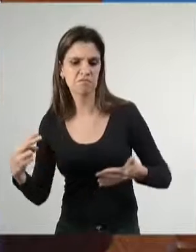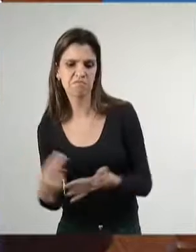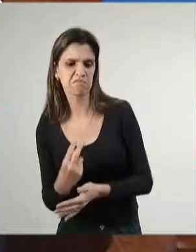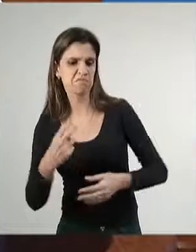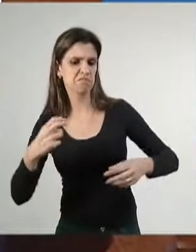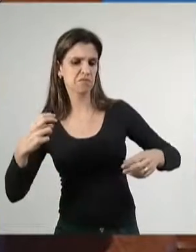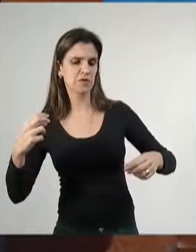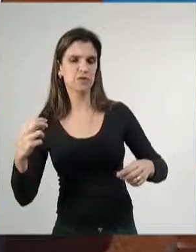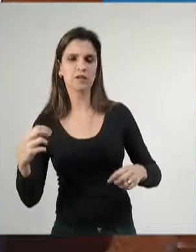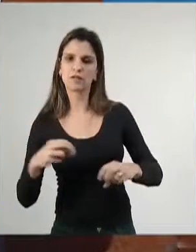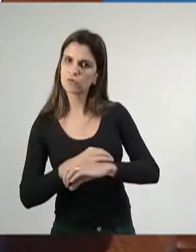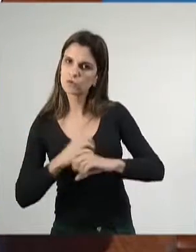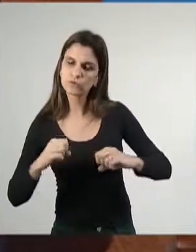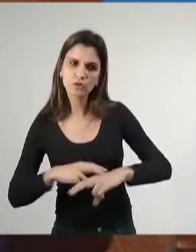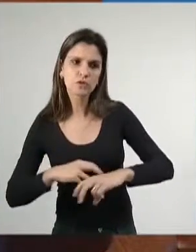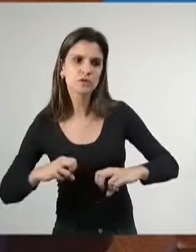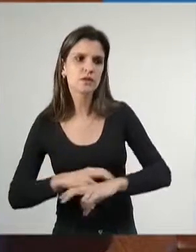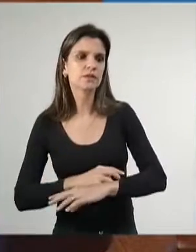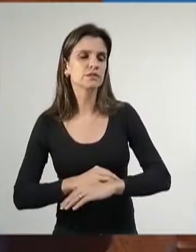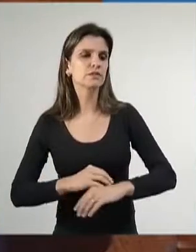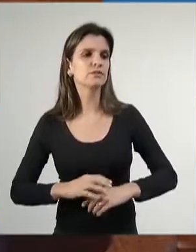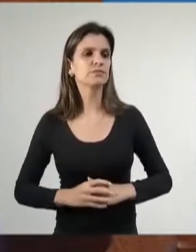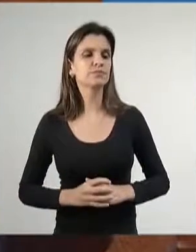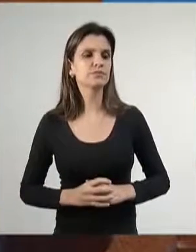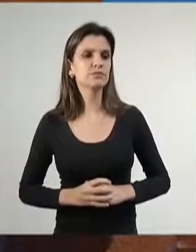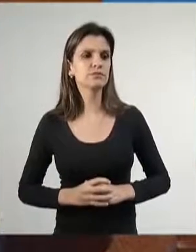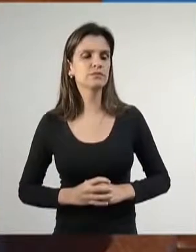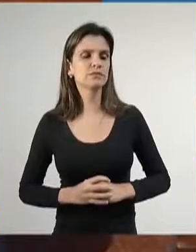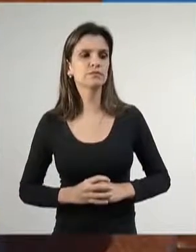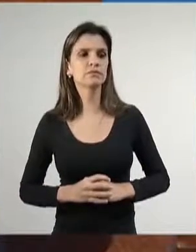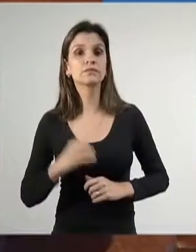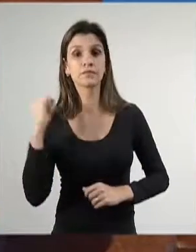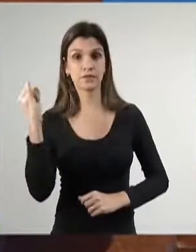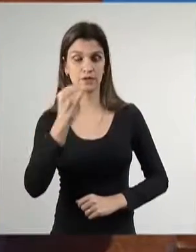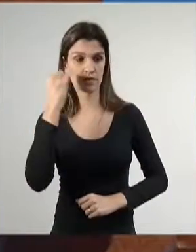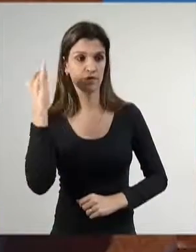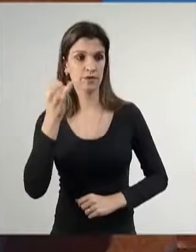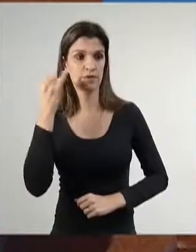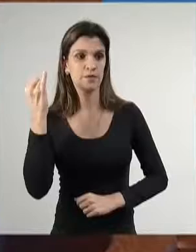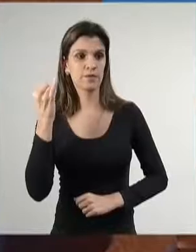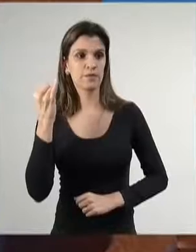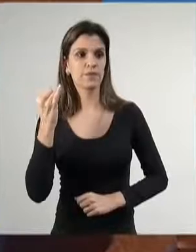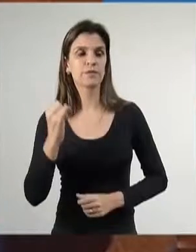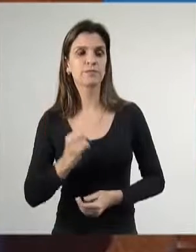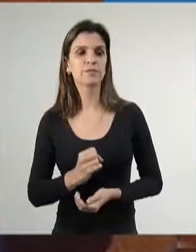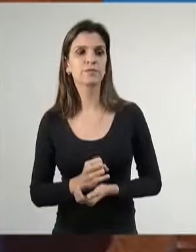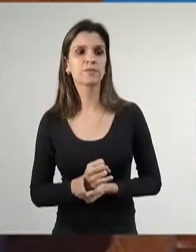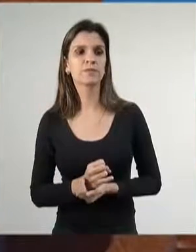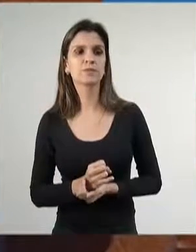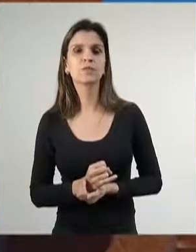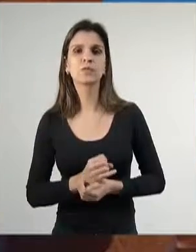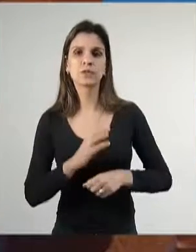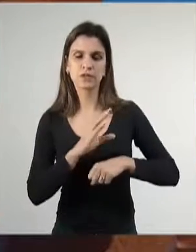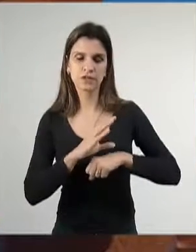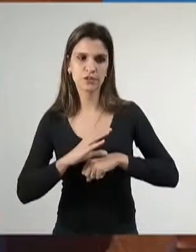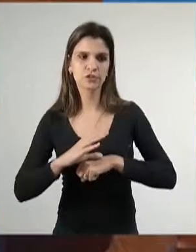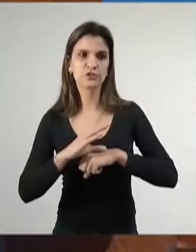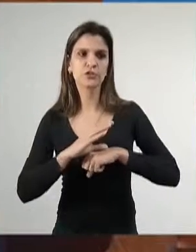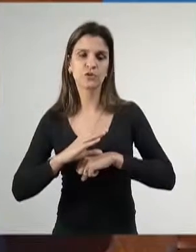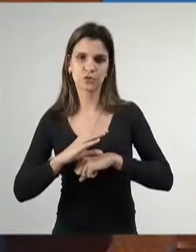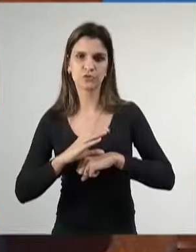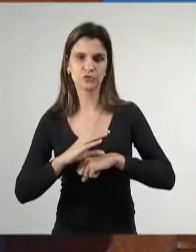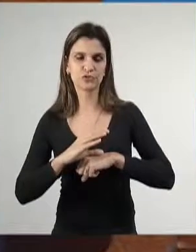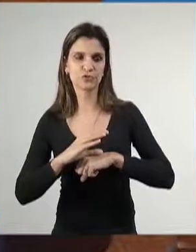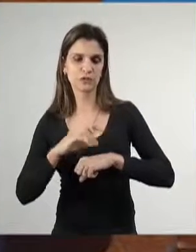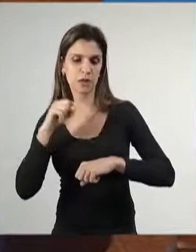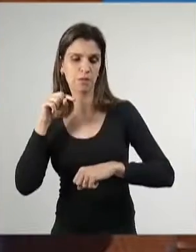competência legislativa para propor a matéria, é importante enfatizarmos o que dispõe a nossa Constituição de Mato